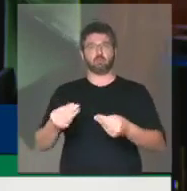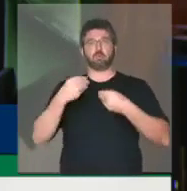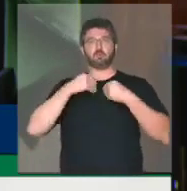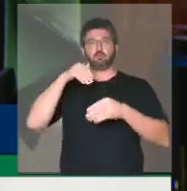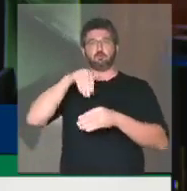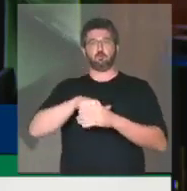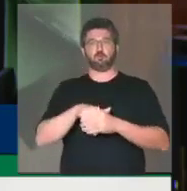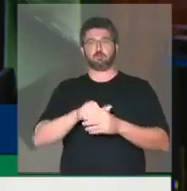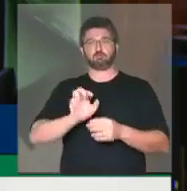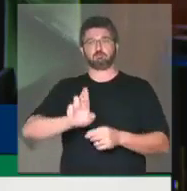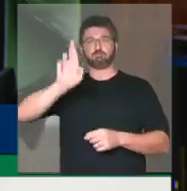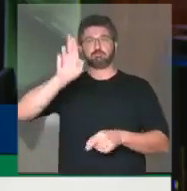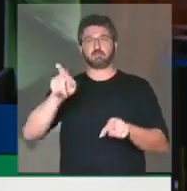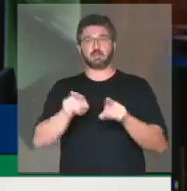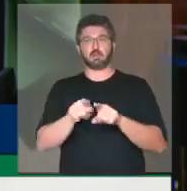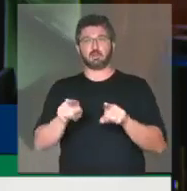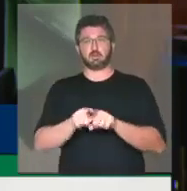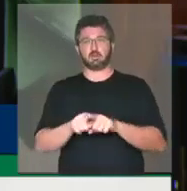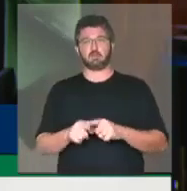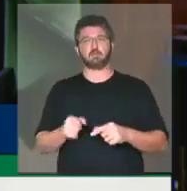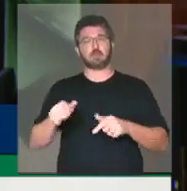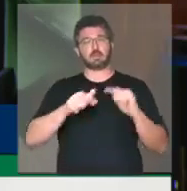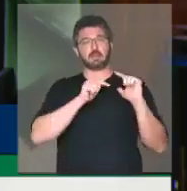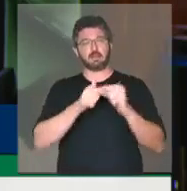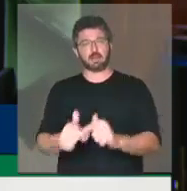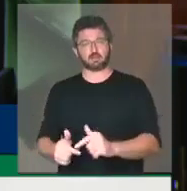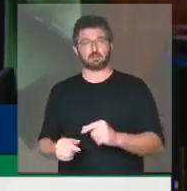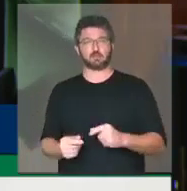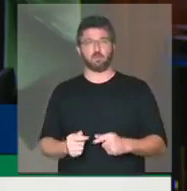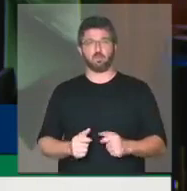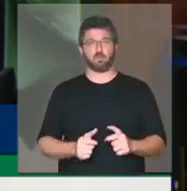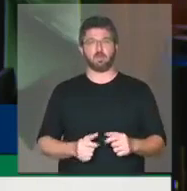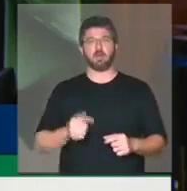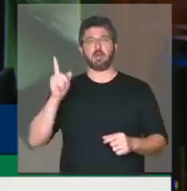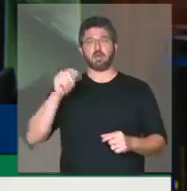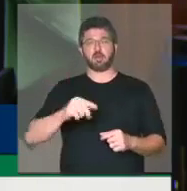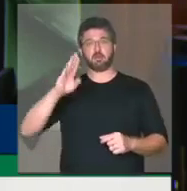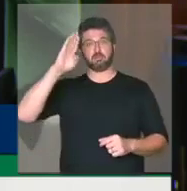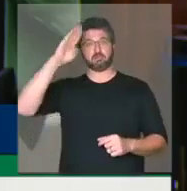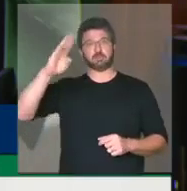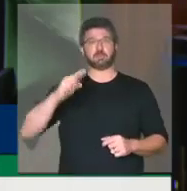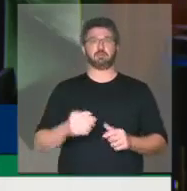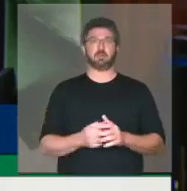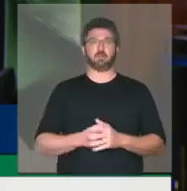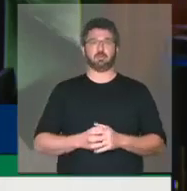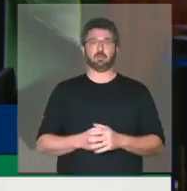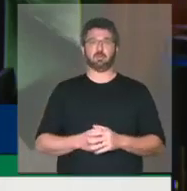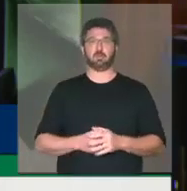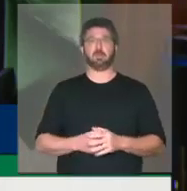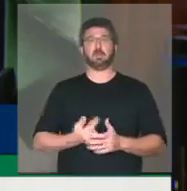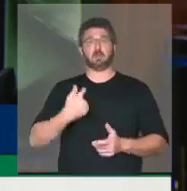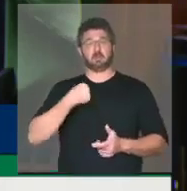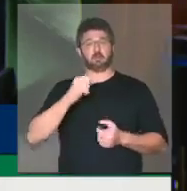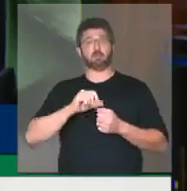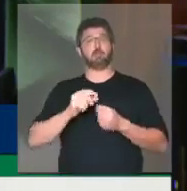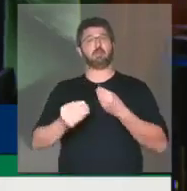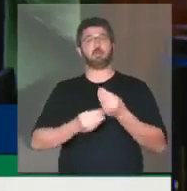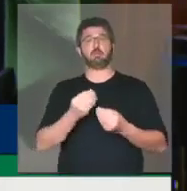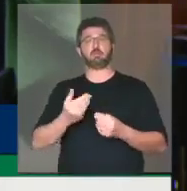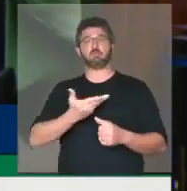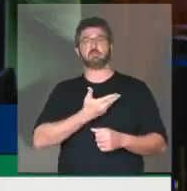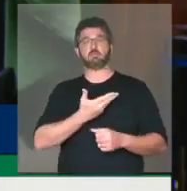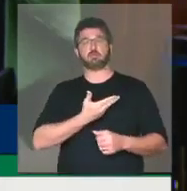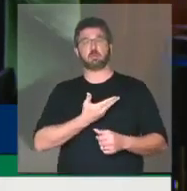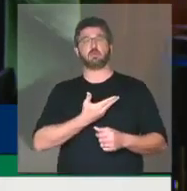povo e representando essa tradição insurgente, que é o nosso maior patrimônio. E o faço na pessoa do companheiro